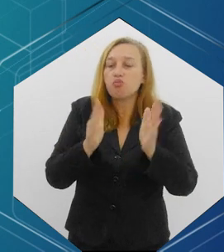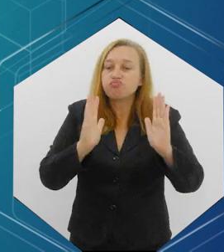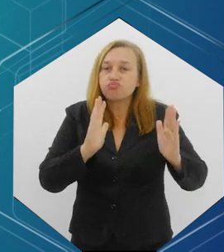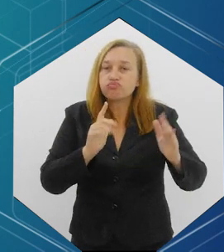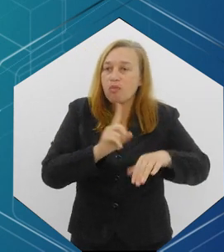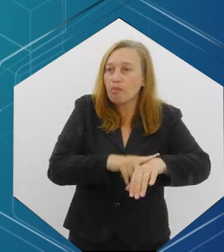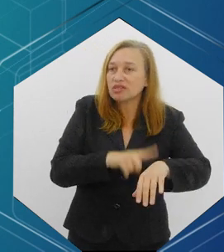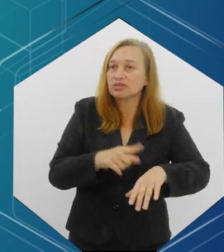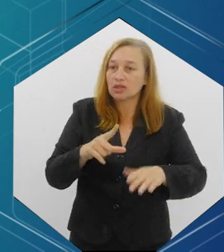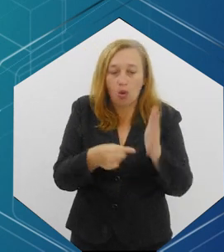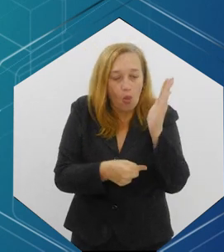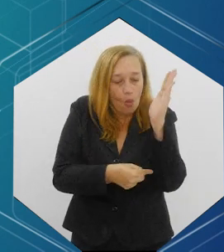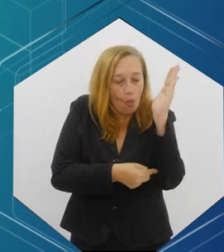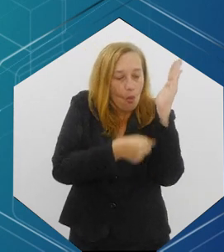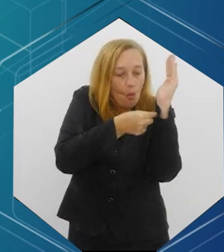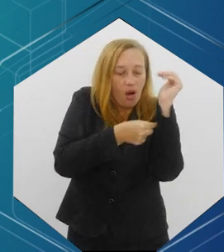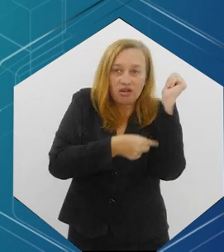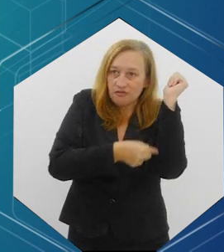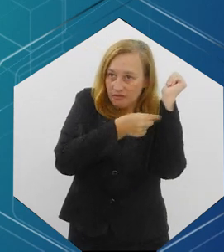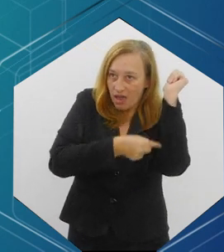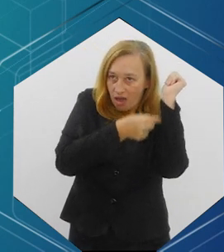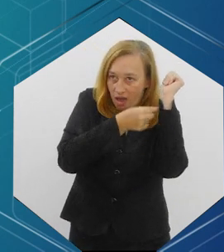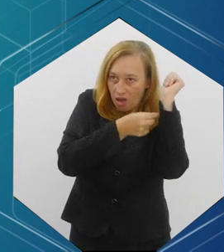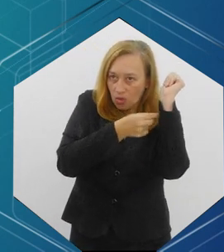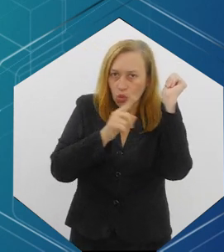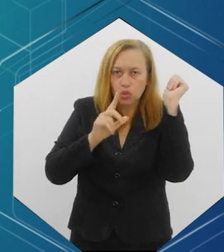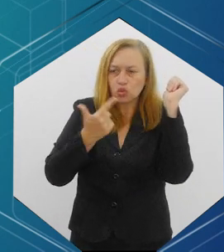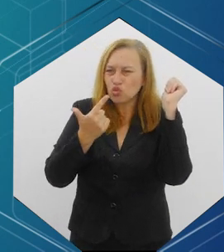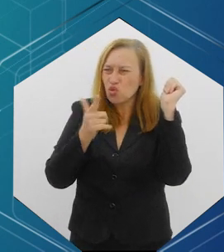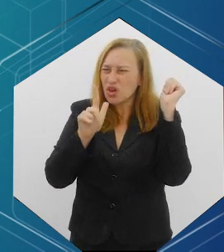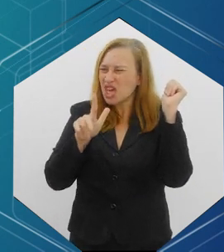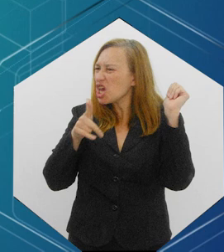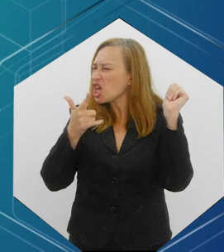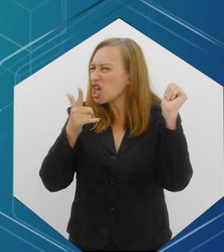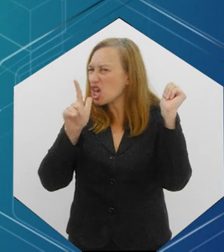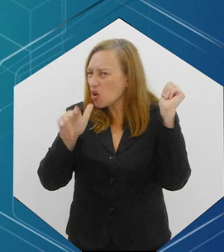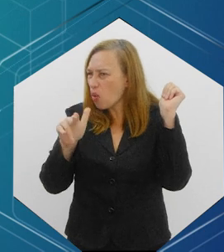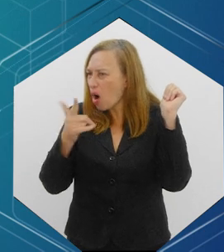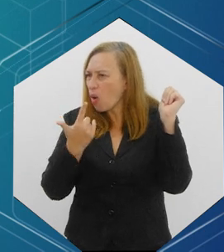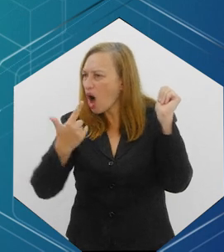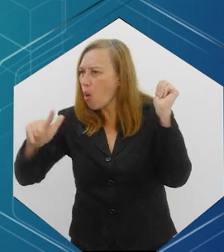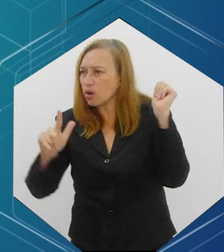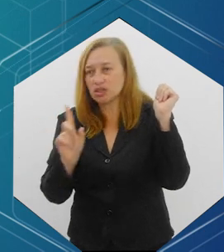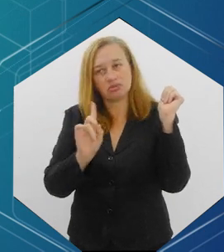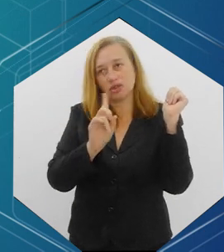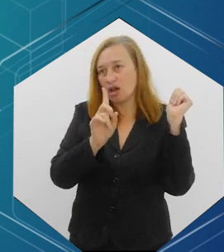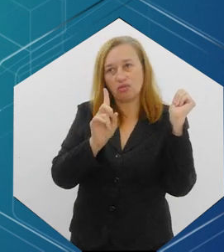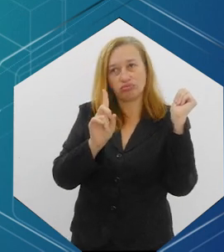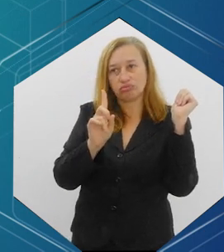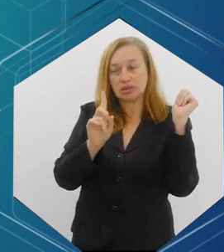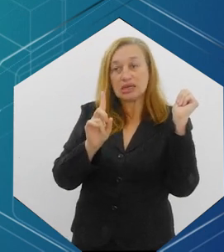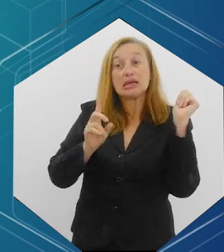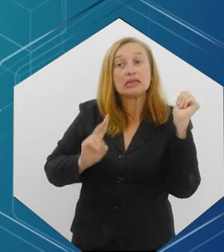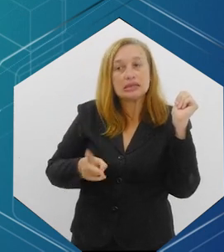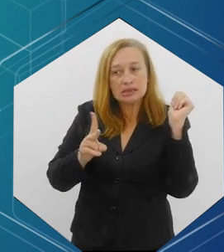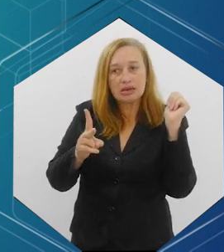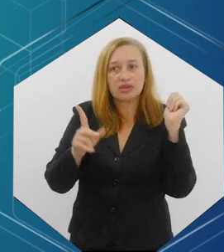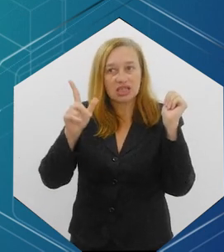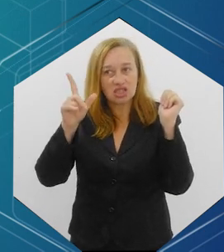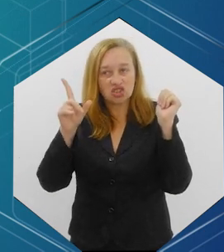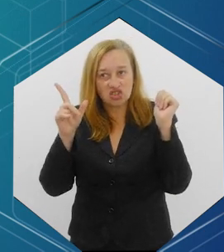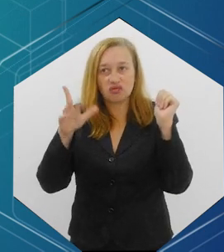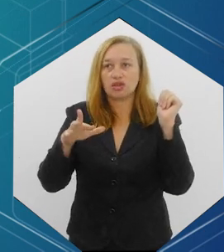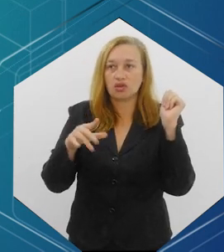momento em que você terá uma veia sem trombo. Ela nunca vai ser igual à anterior. Ela vai ter sempre uma dificuldade